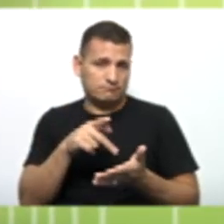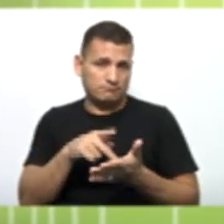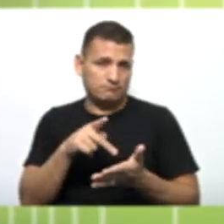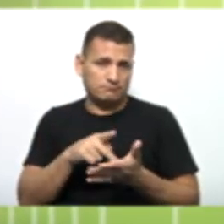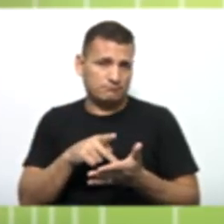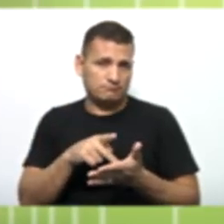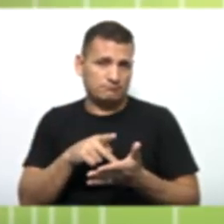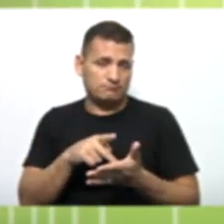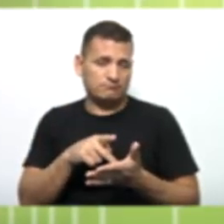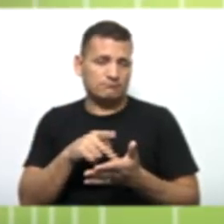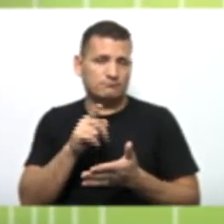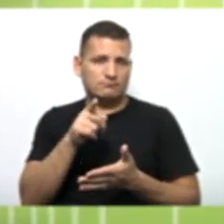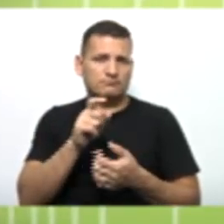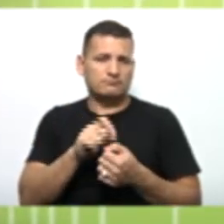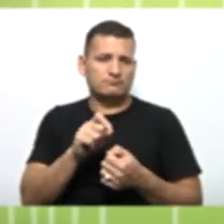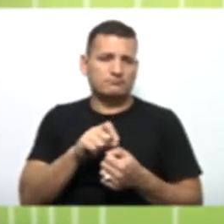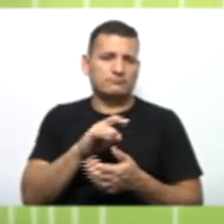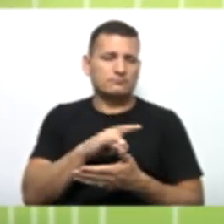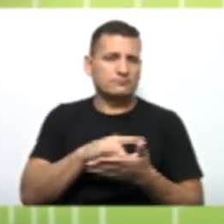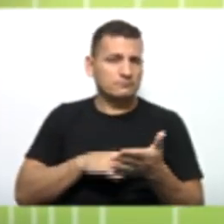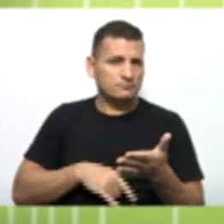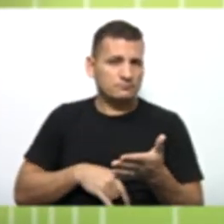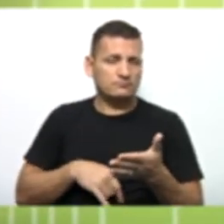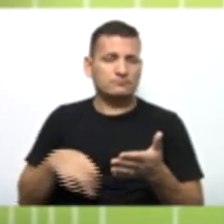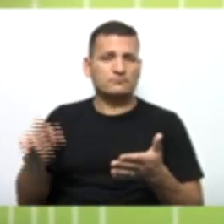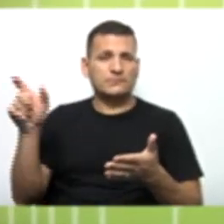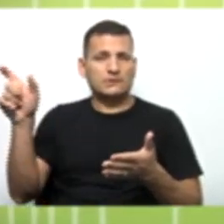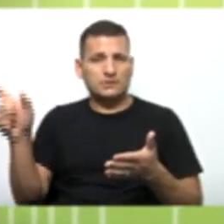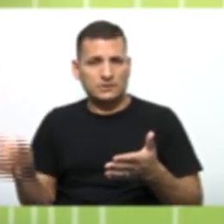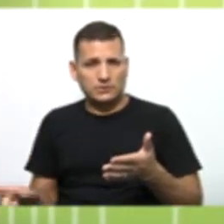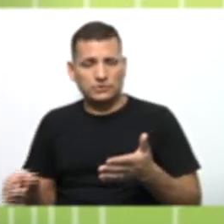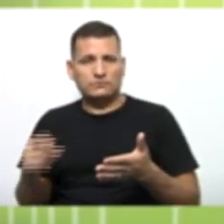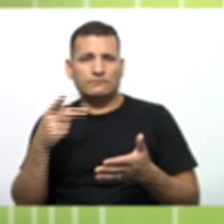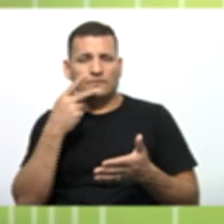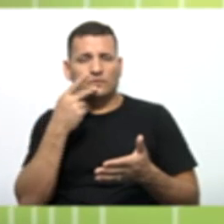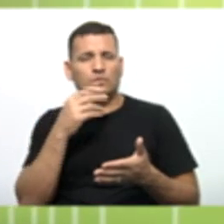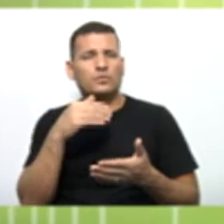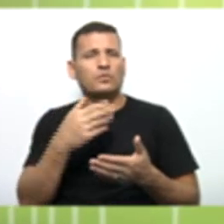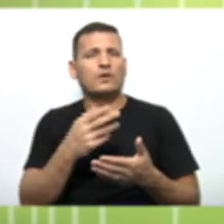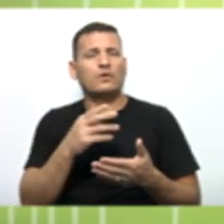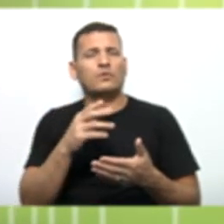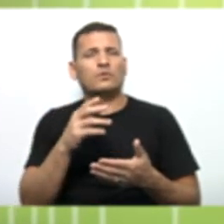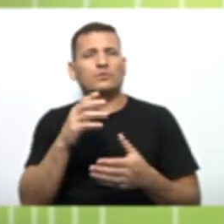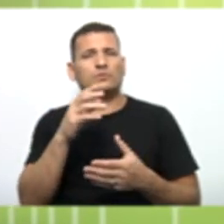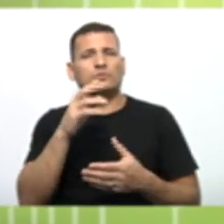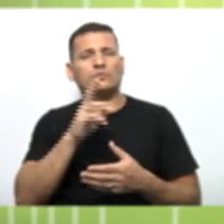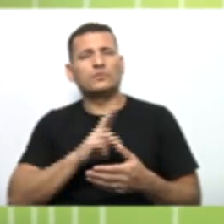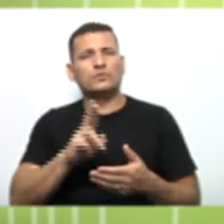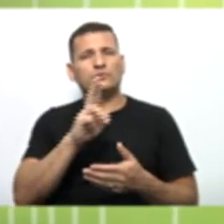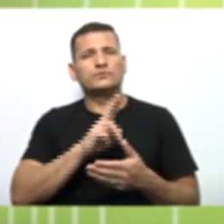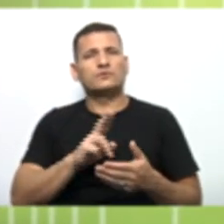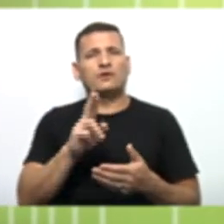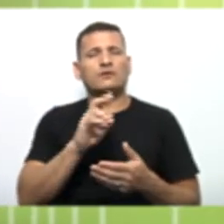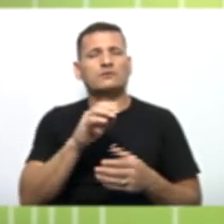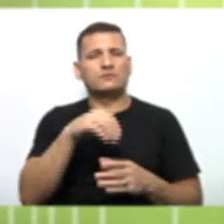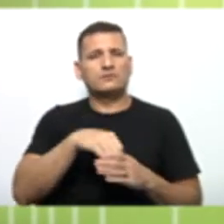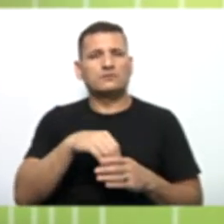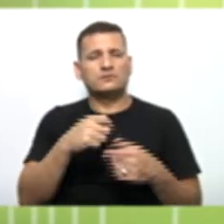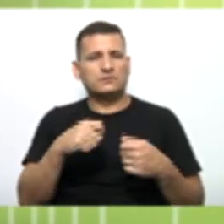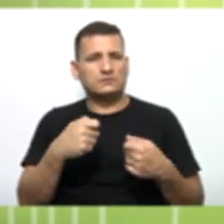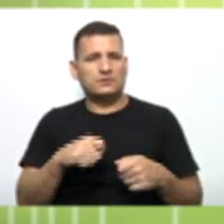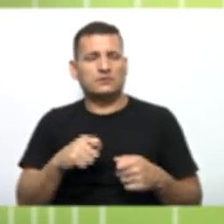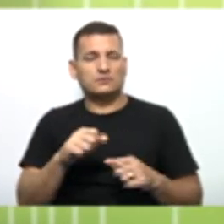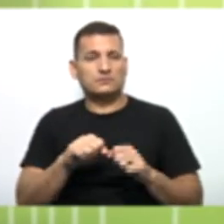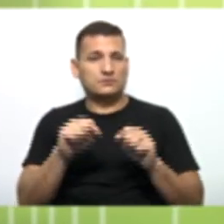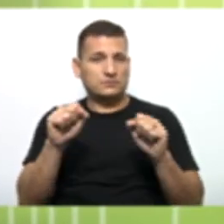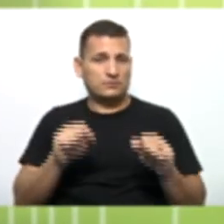Você fez uma documentação, o cliente falou as funcionalidades que ele precisava, né? Quais são as necessidades que ele queria, e